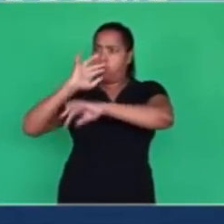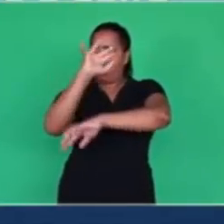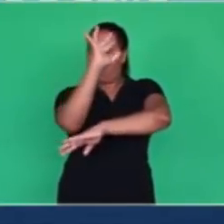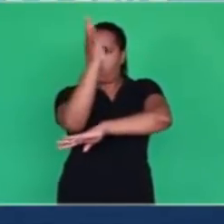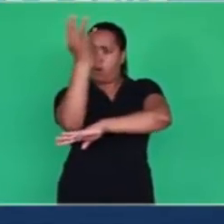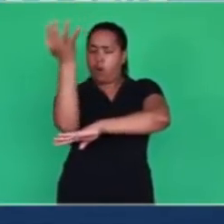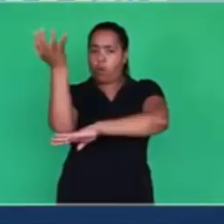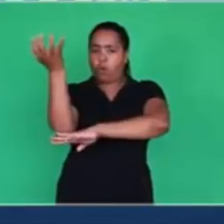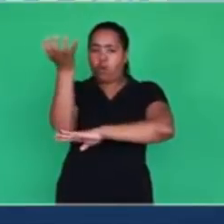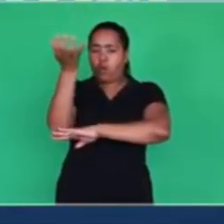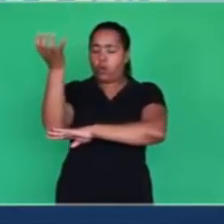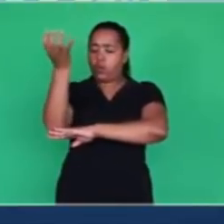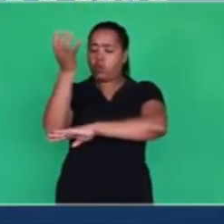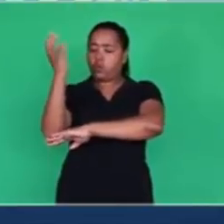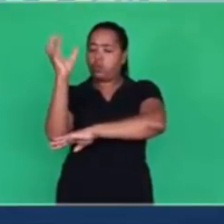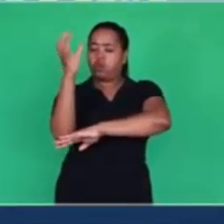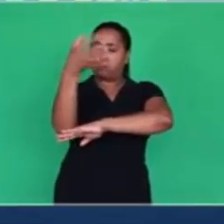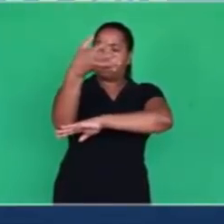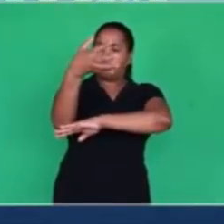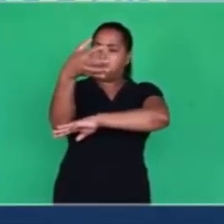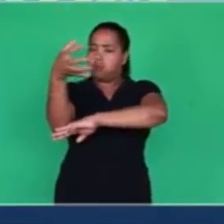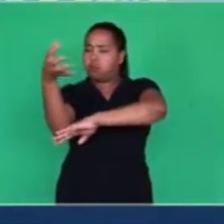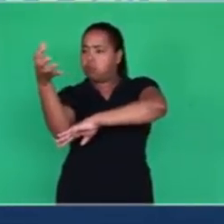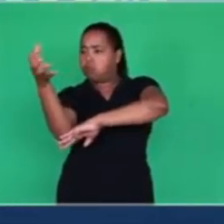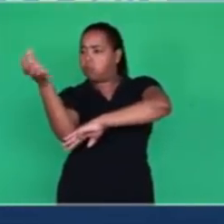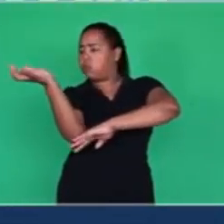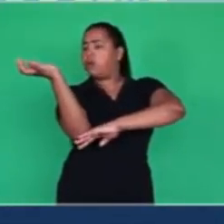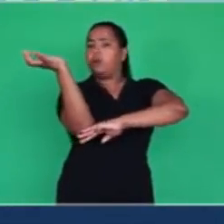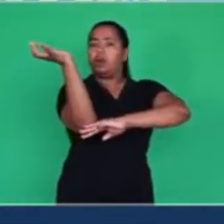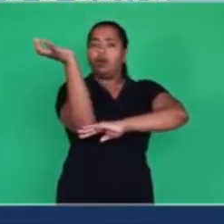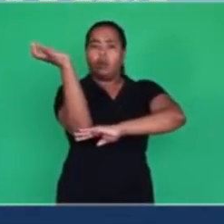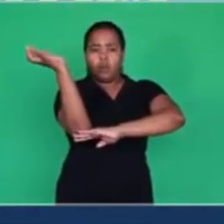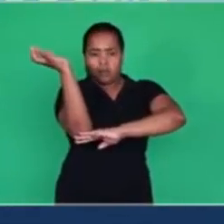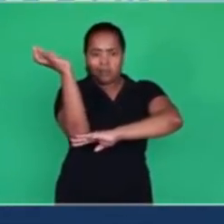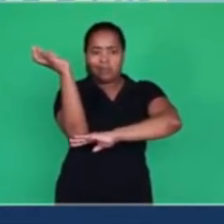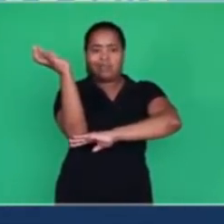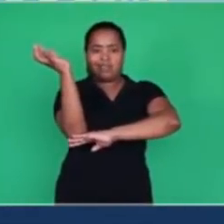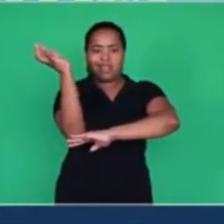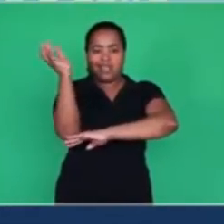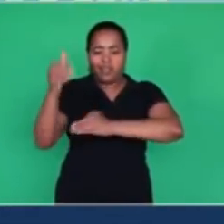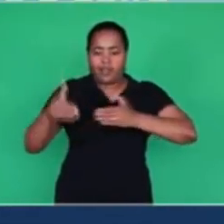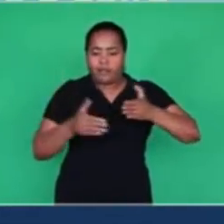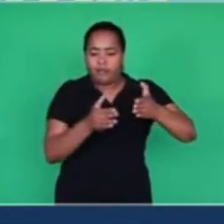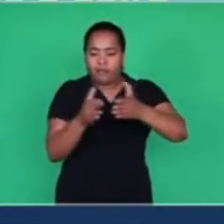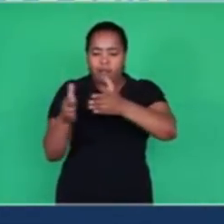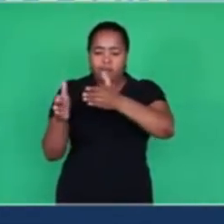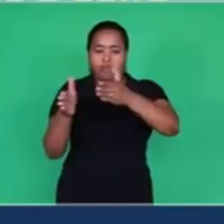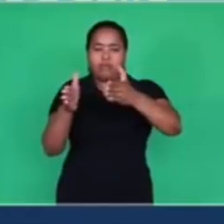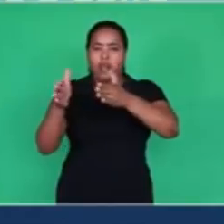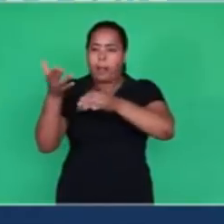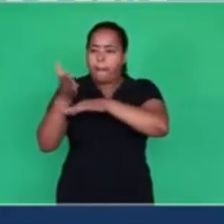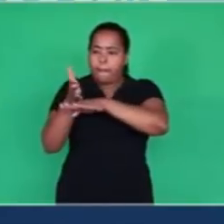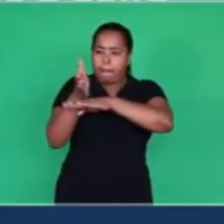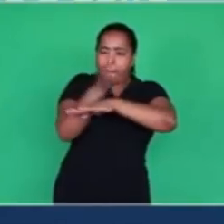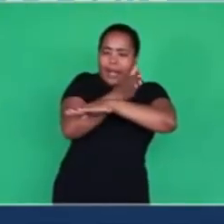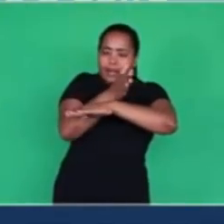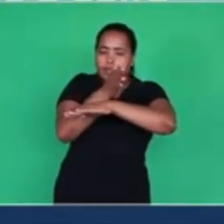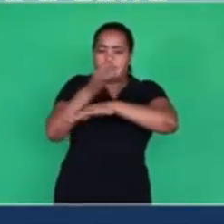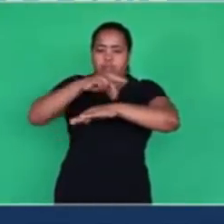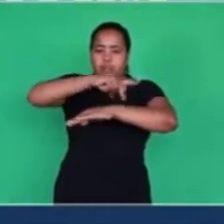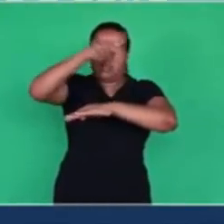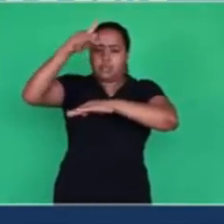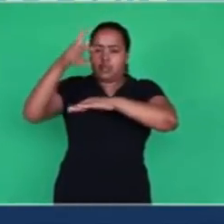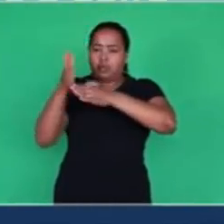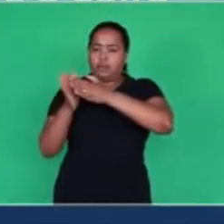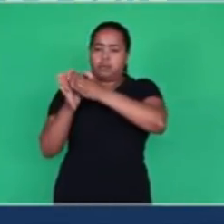para o Oriente e para o Ocidente. E haverá um vale muito grande. E metade do monte se apartará para o